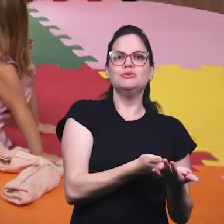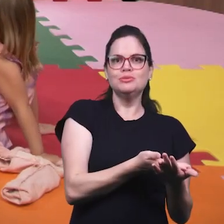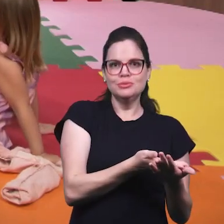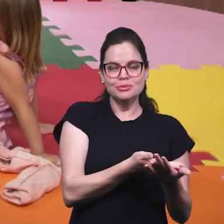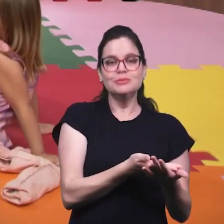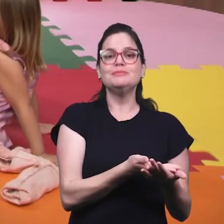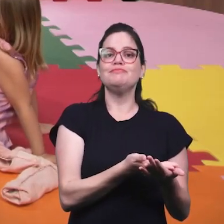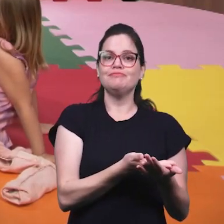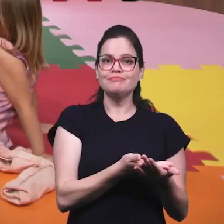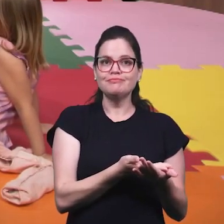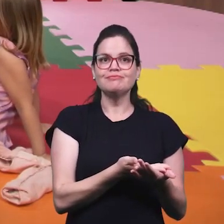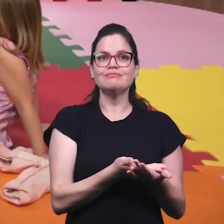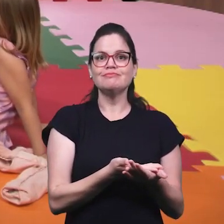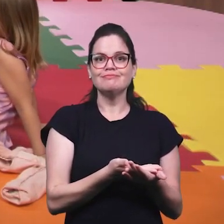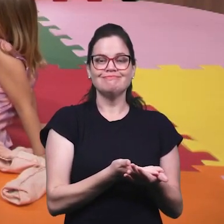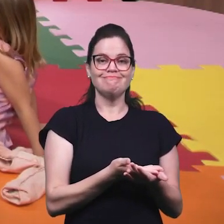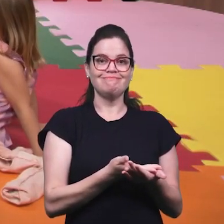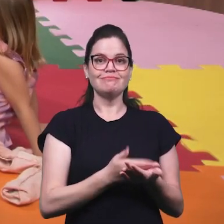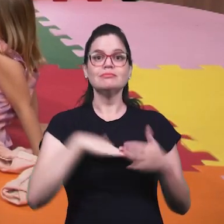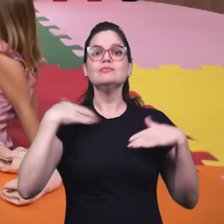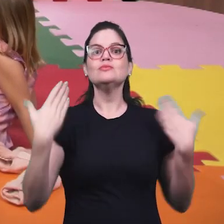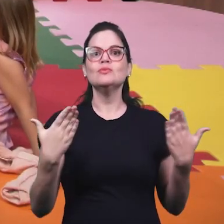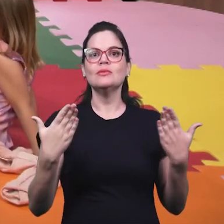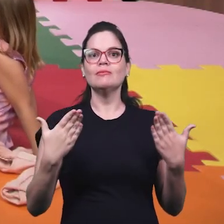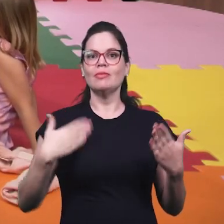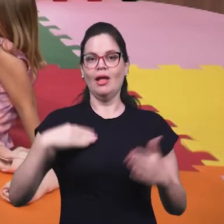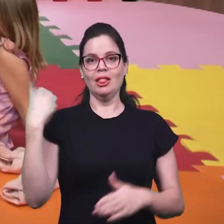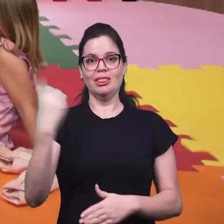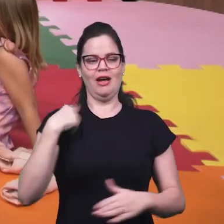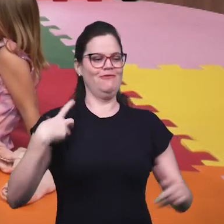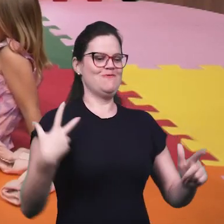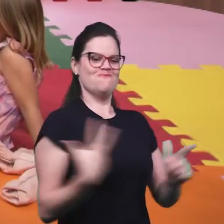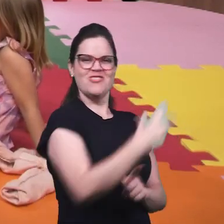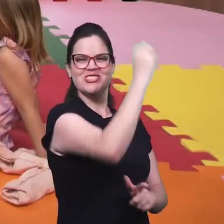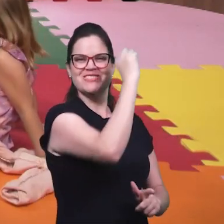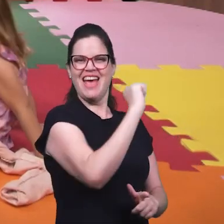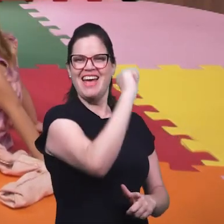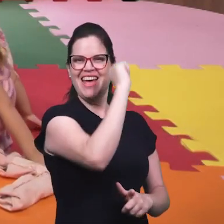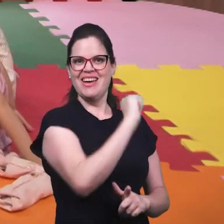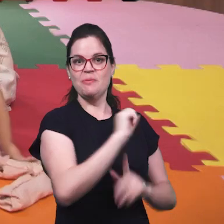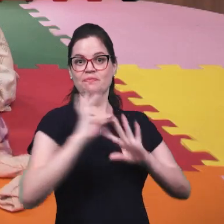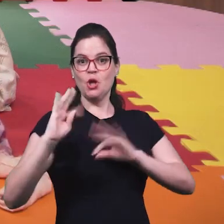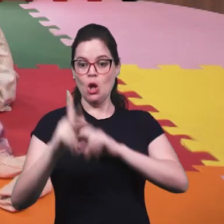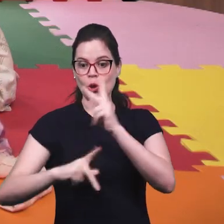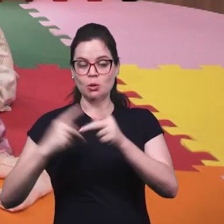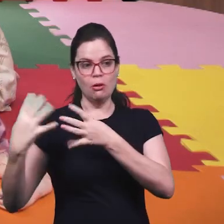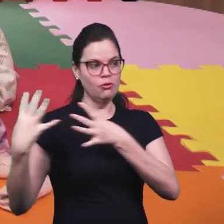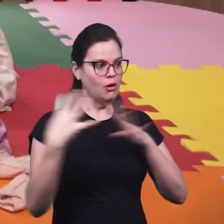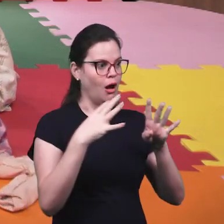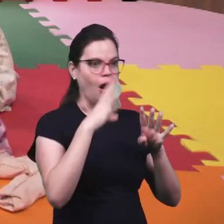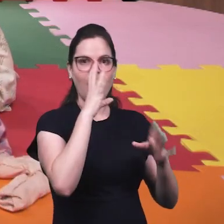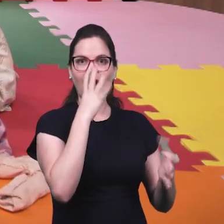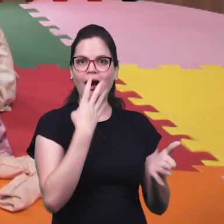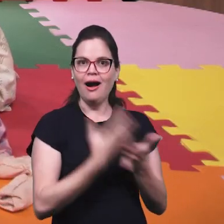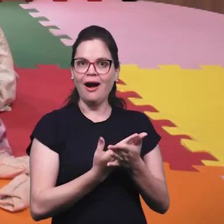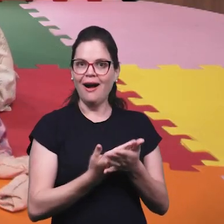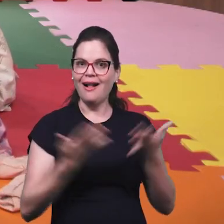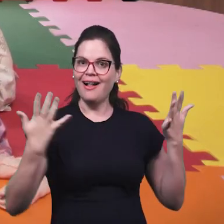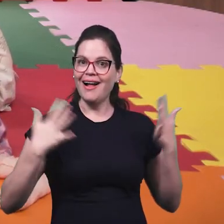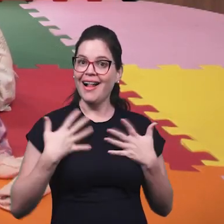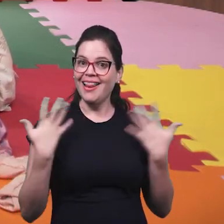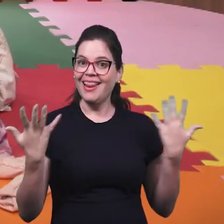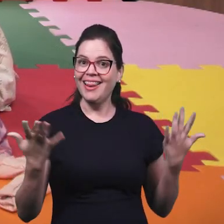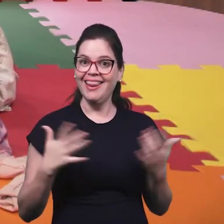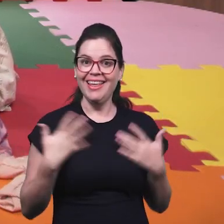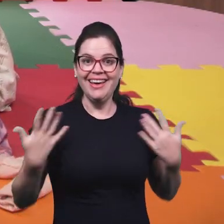Caiu morto. E Davi venceu a guerra e todo o povo se alegrou muito, porque foi grande a